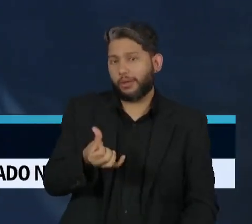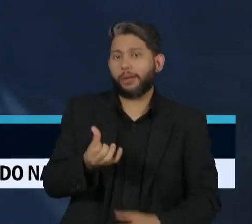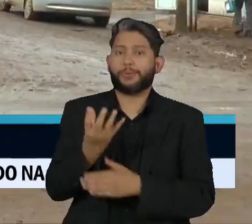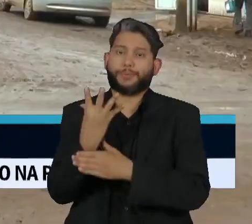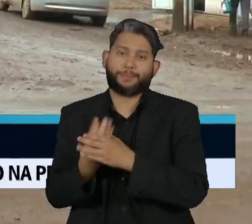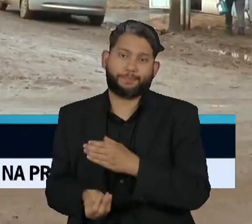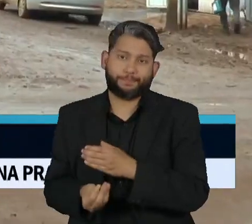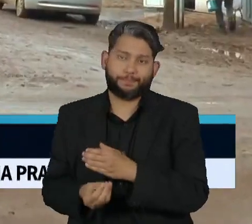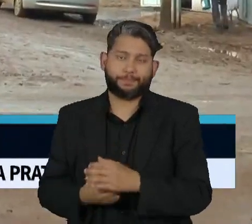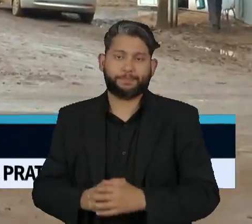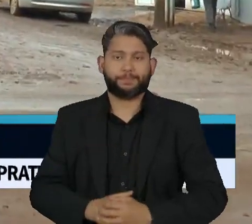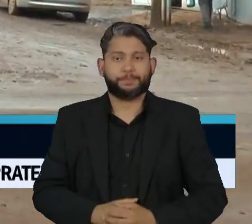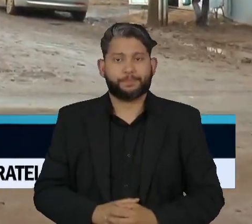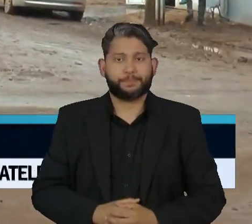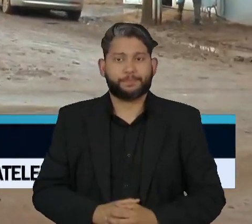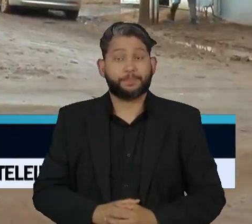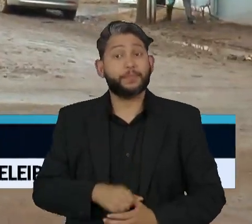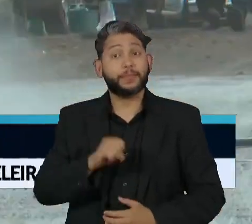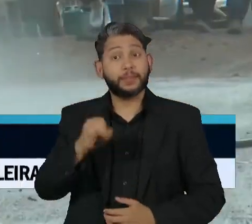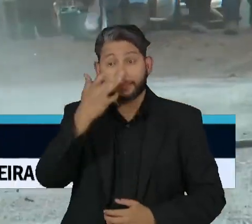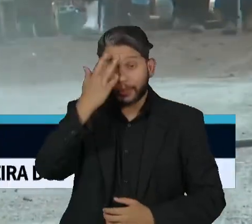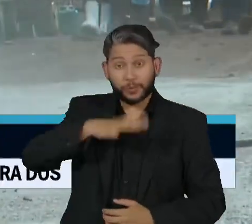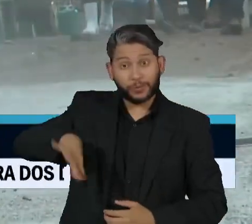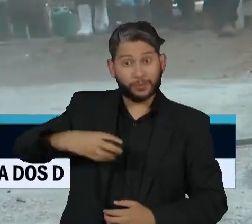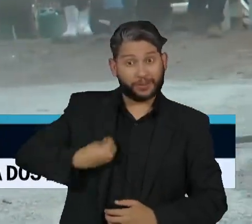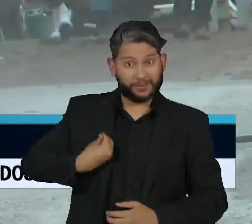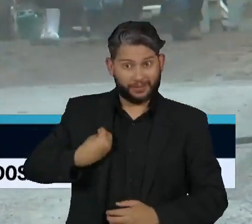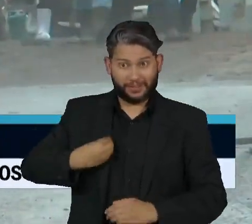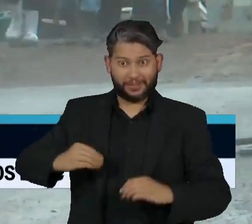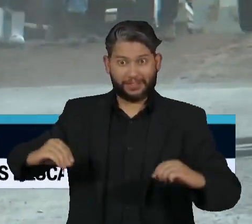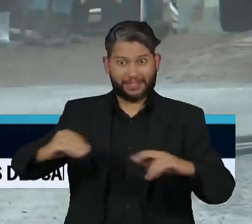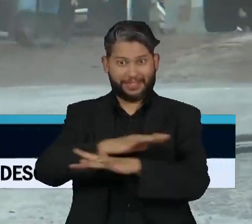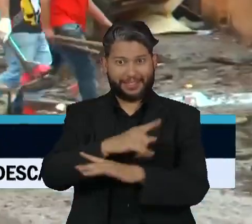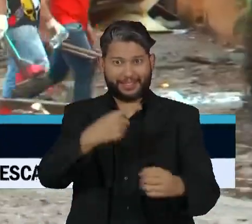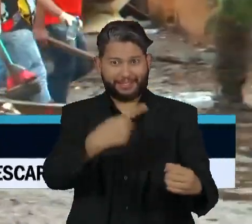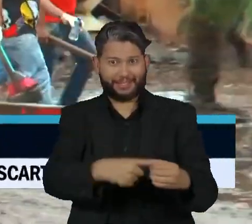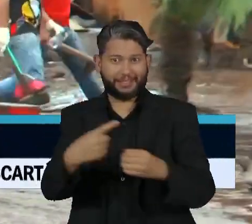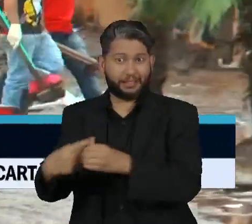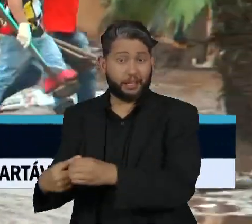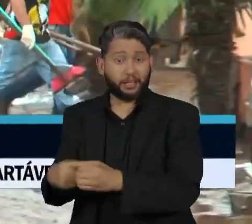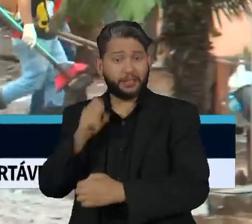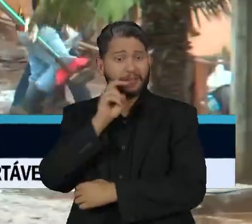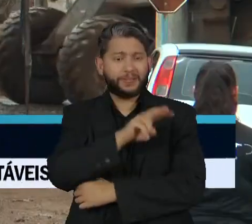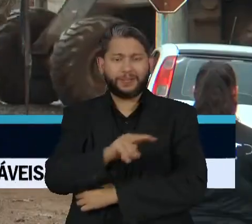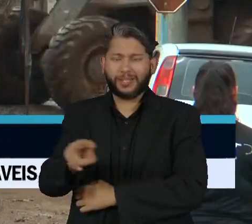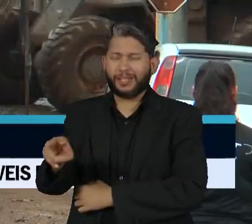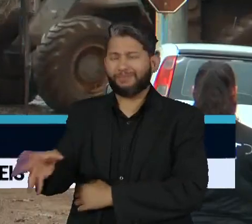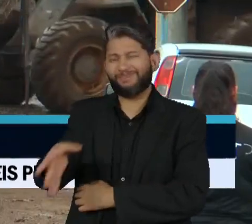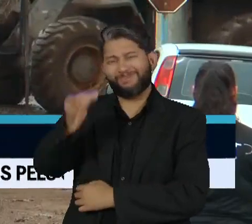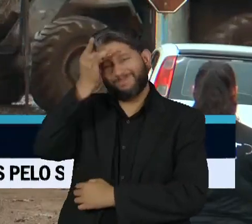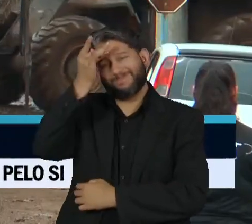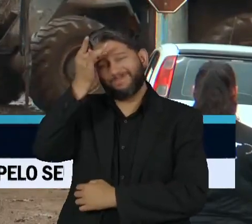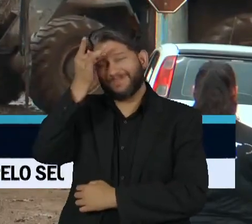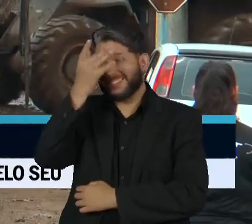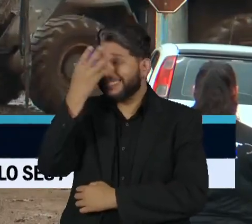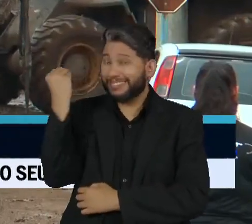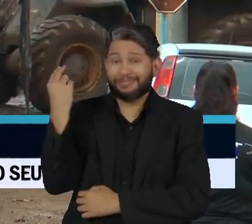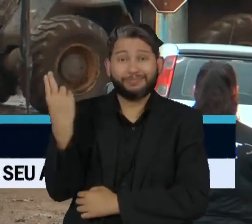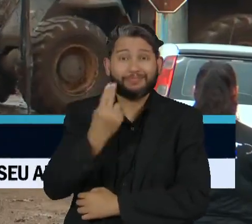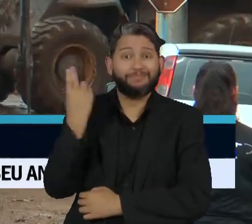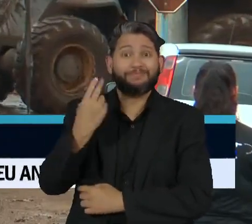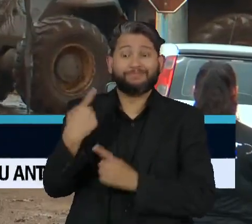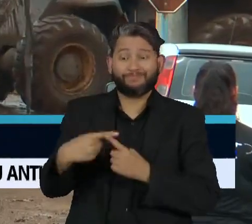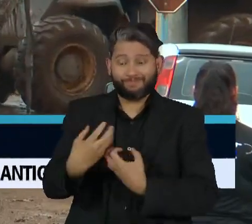desaparecidas. Quem vive nas cidades castigadas pelo ciclone não consegue se esquecer das cenas de pânico.